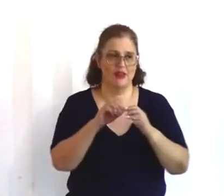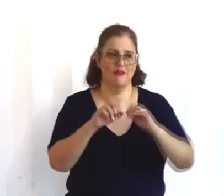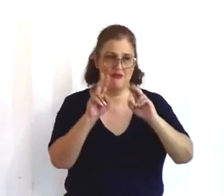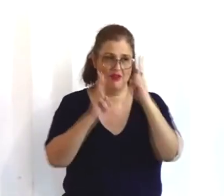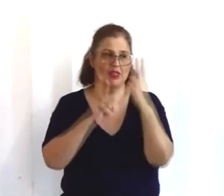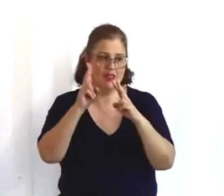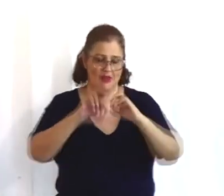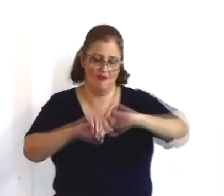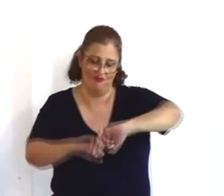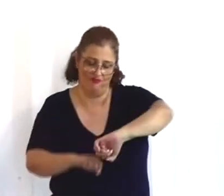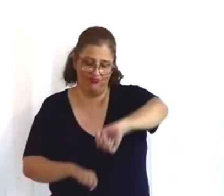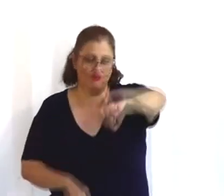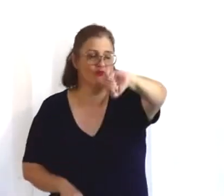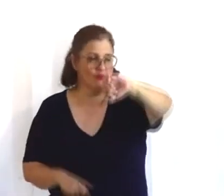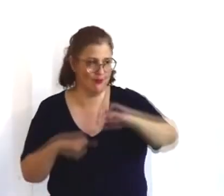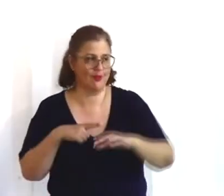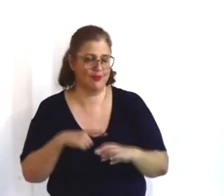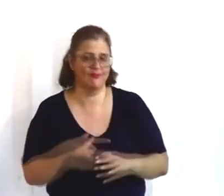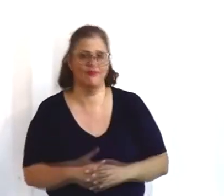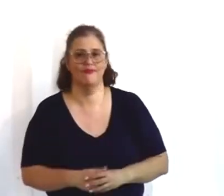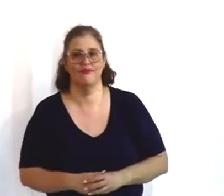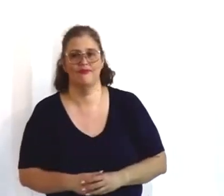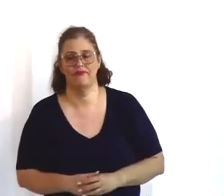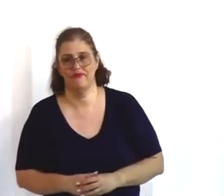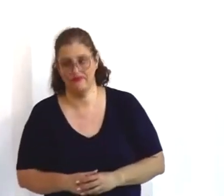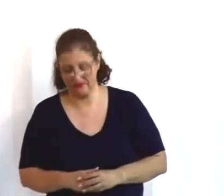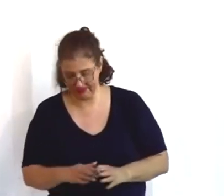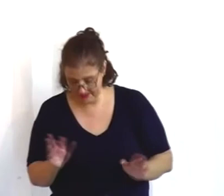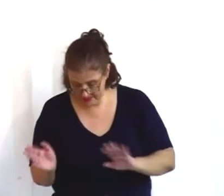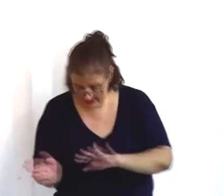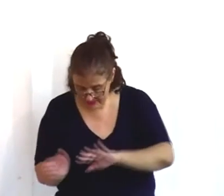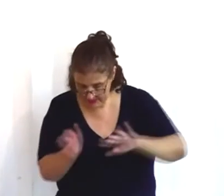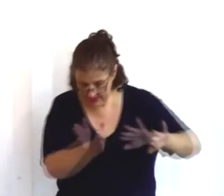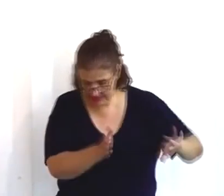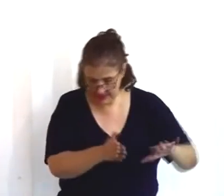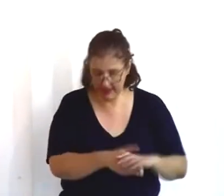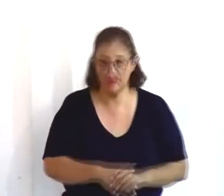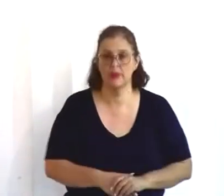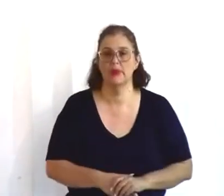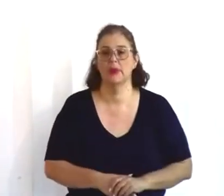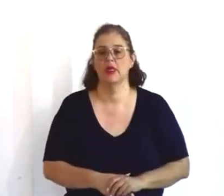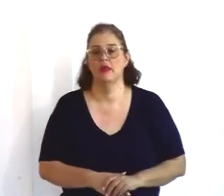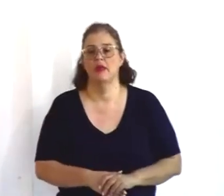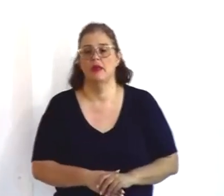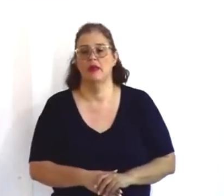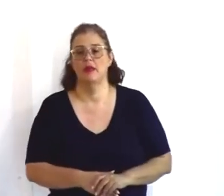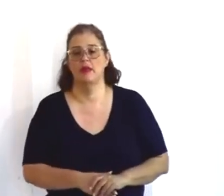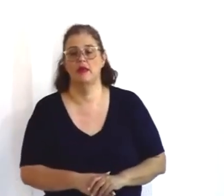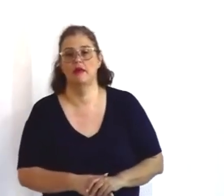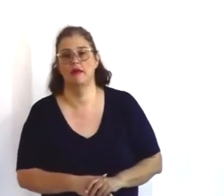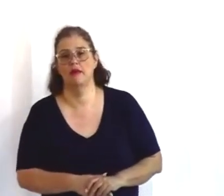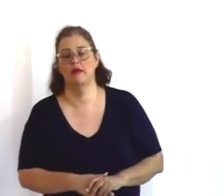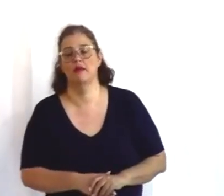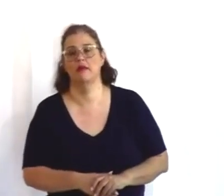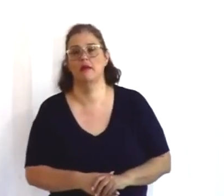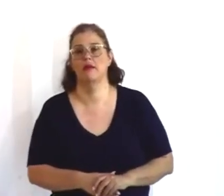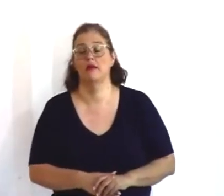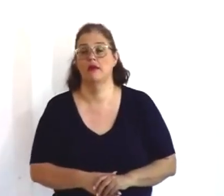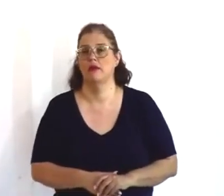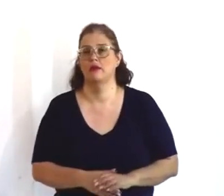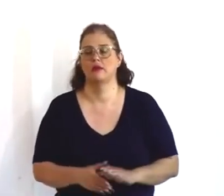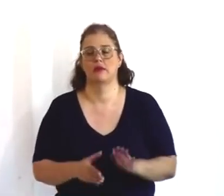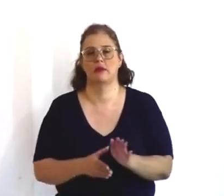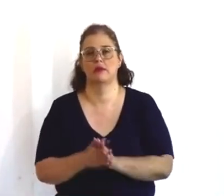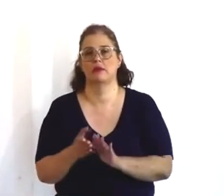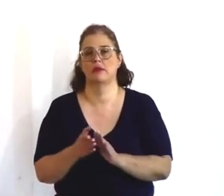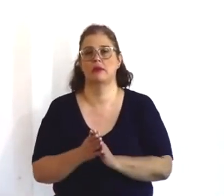Essa semana, o conselho participou, junto com os oficiais, os diáconos, de mais uma reunião de oração, o que tem acontecido ao longo desse tempo de